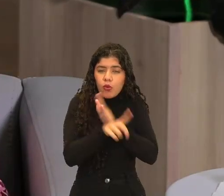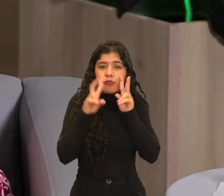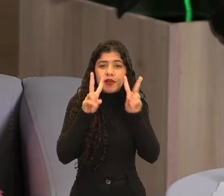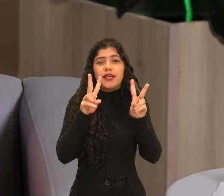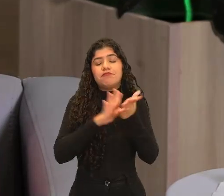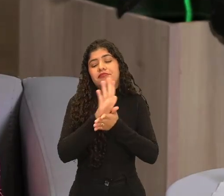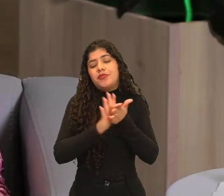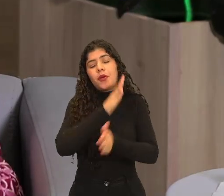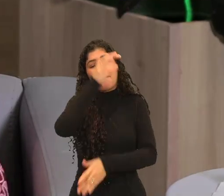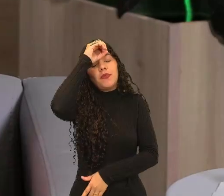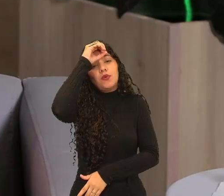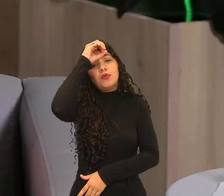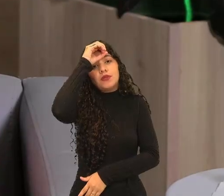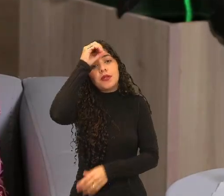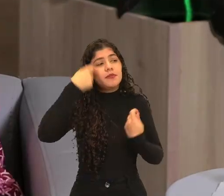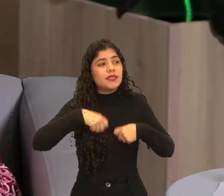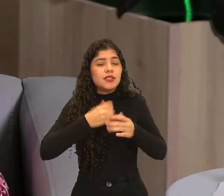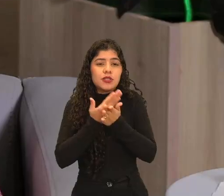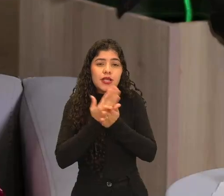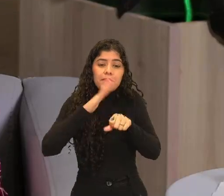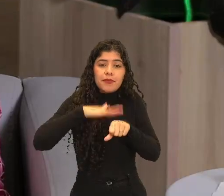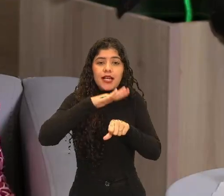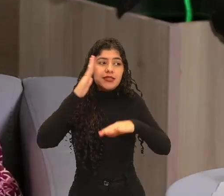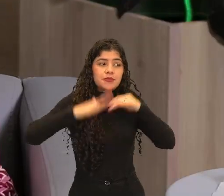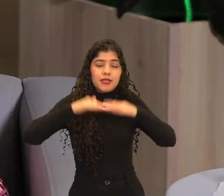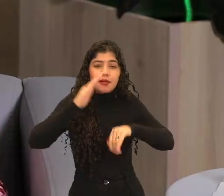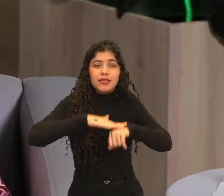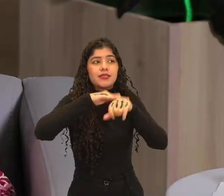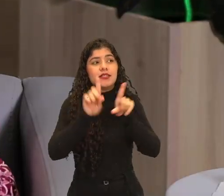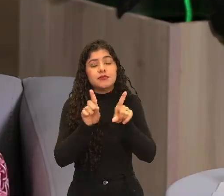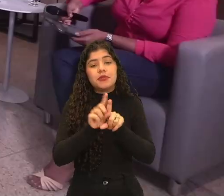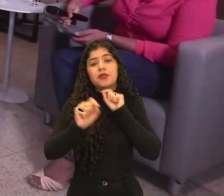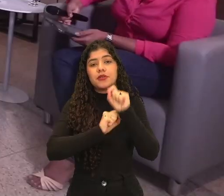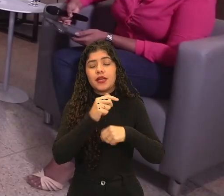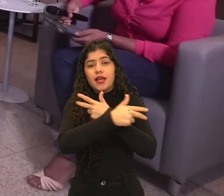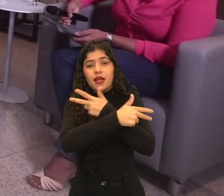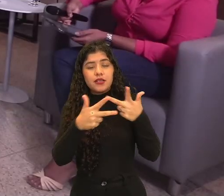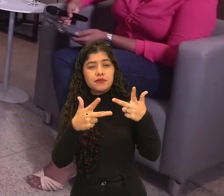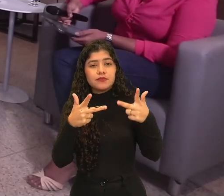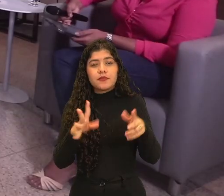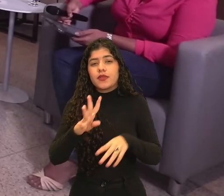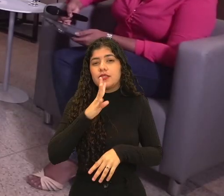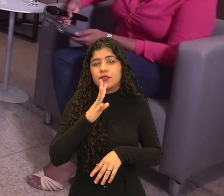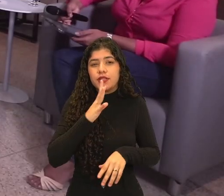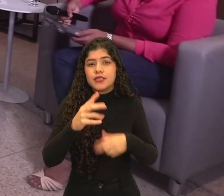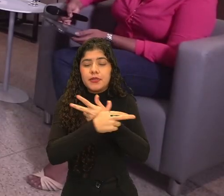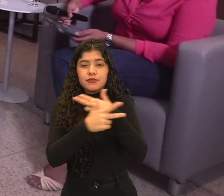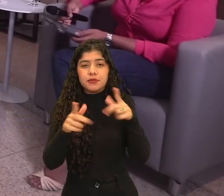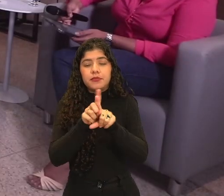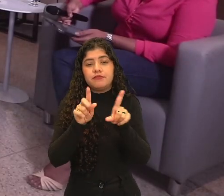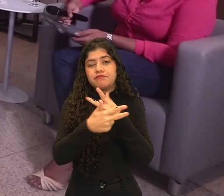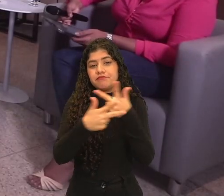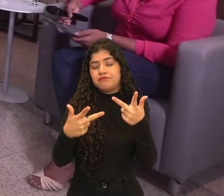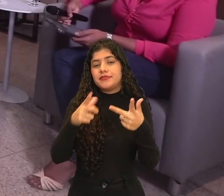não sabe nada. E eu preciso estudar mais para me capacitar, para eu poder levar esse conhecimento adiante. E também,